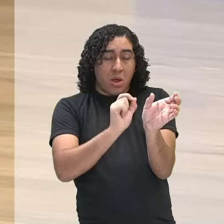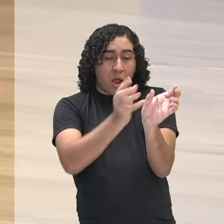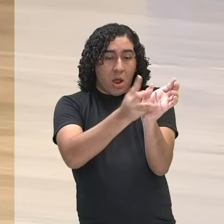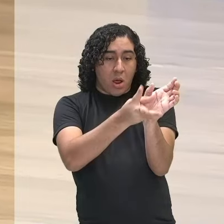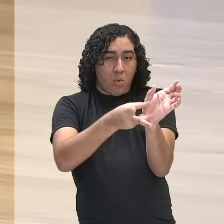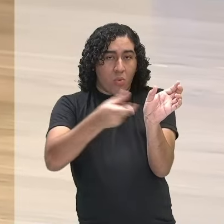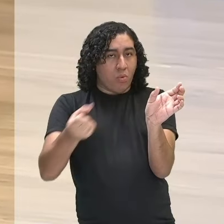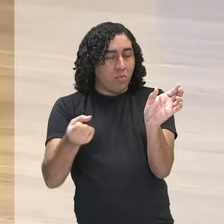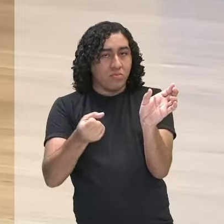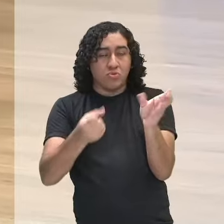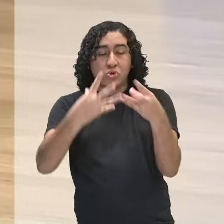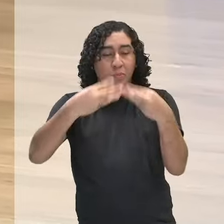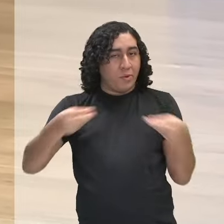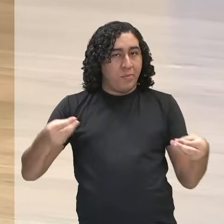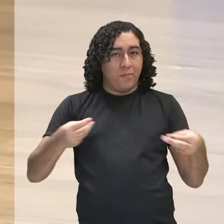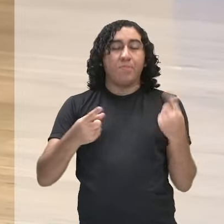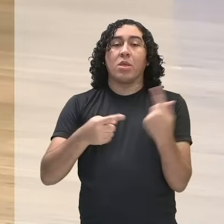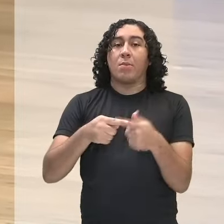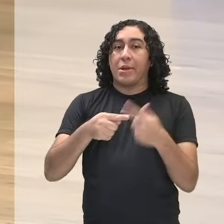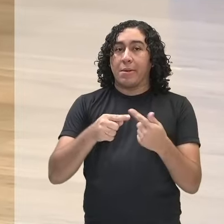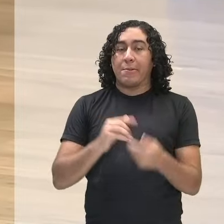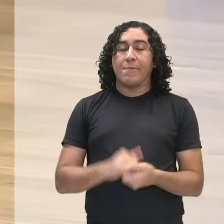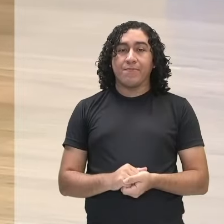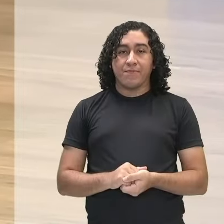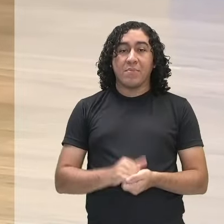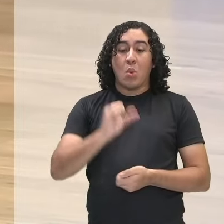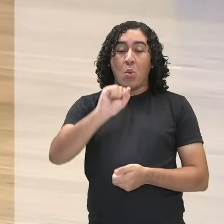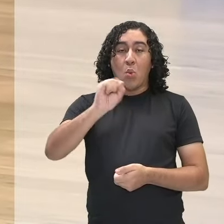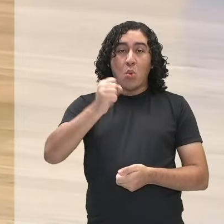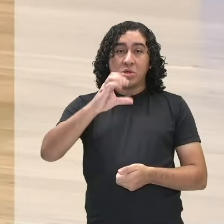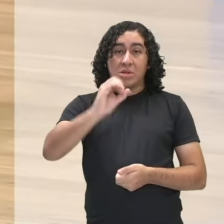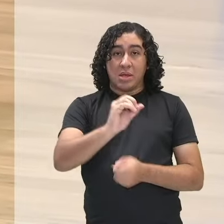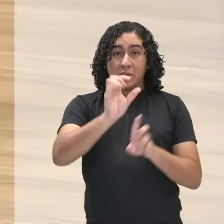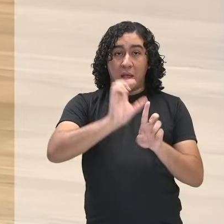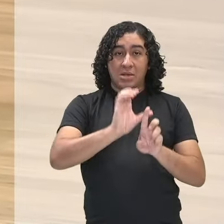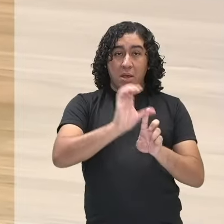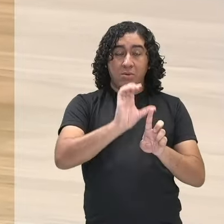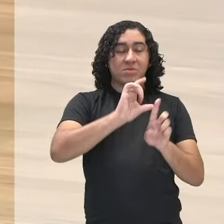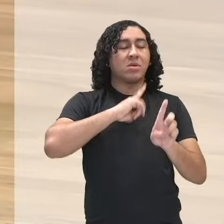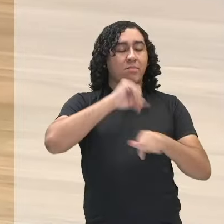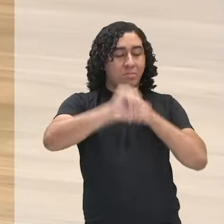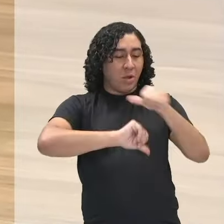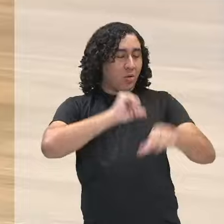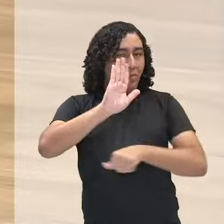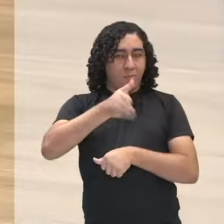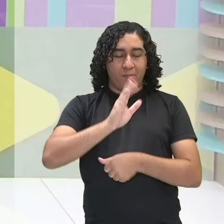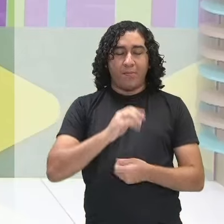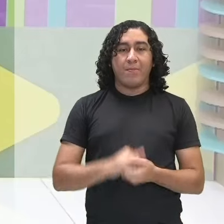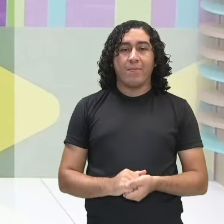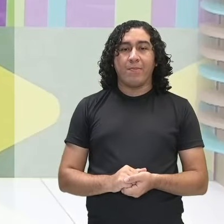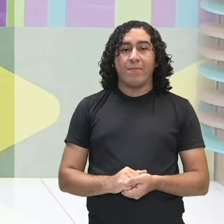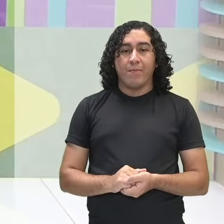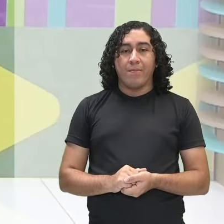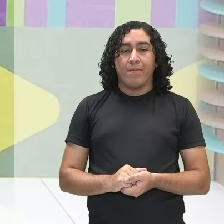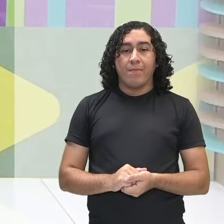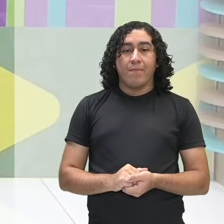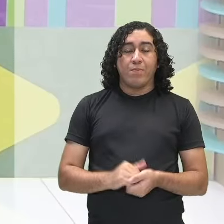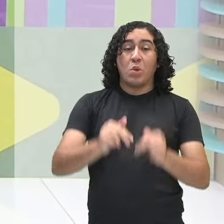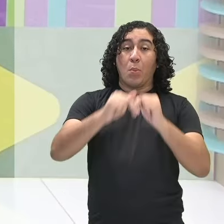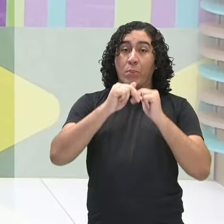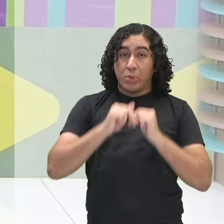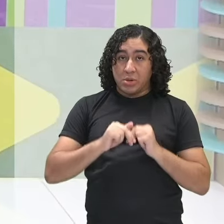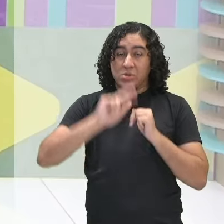dissolver completamente. Por quê? Porque a 80 graus Celsius o coeficiente de solubilidade já é diferente. Então, neste caso,